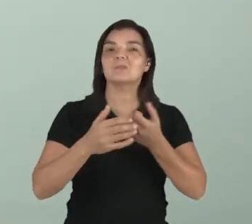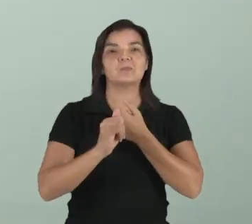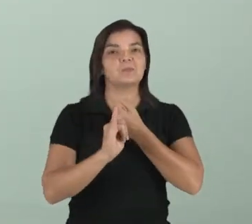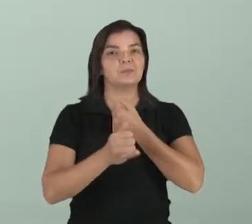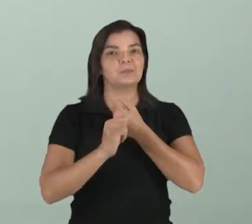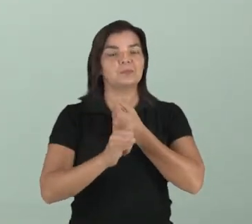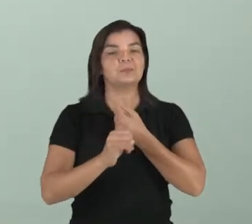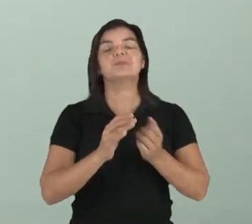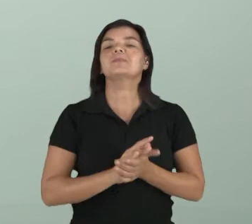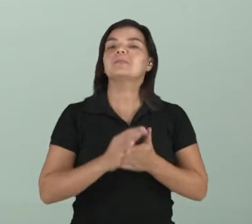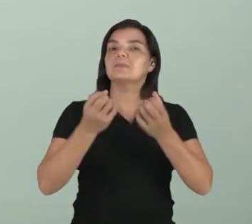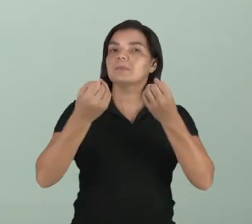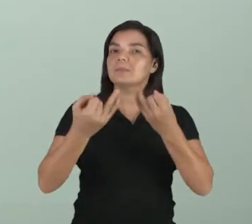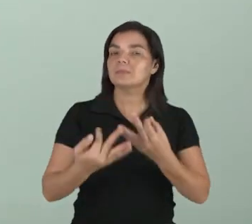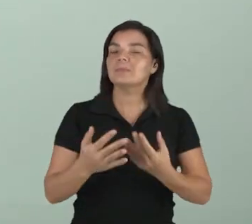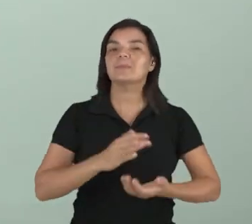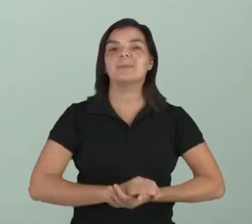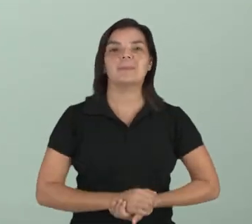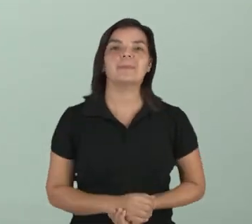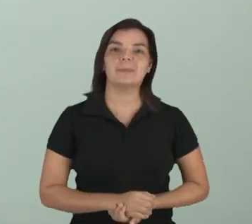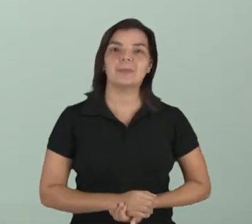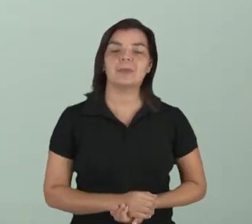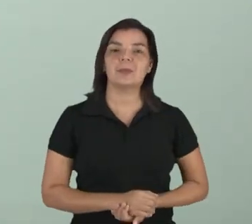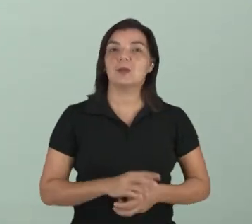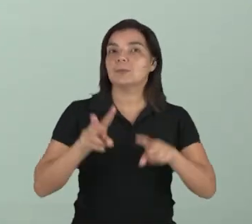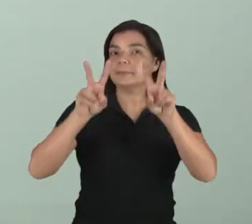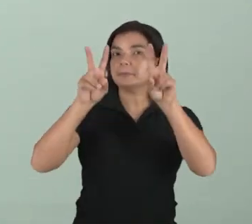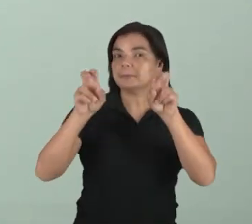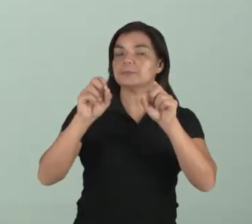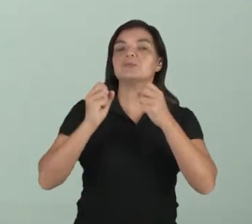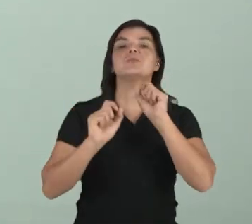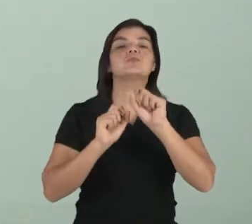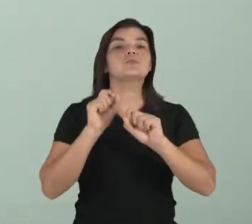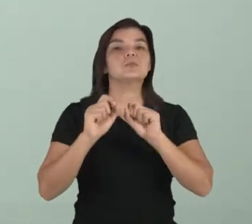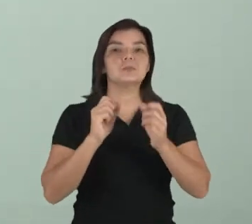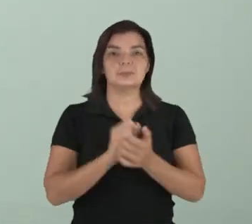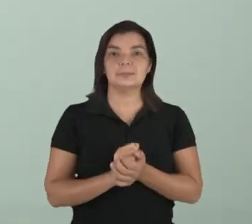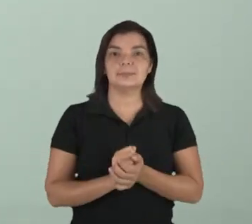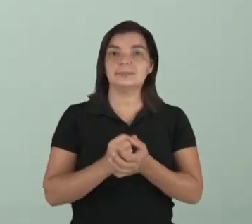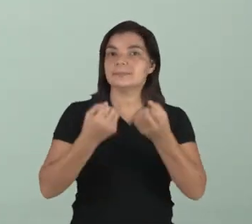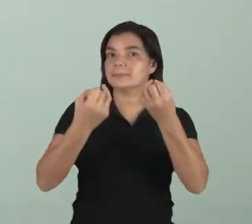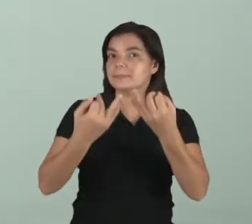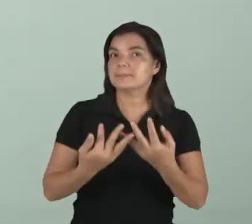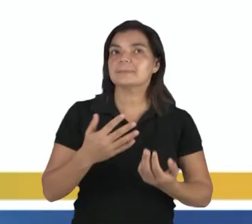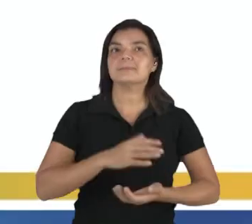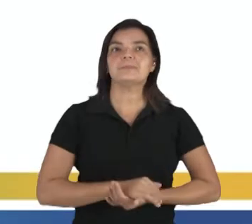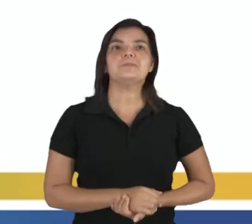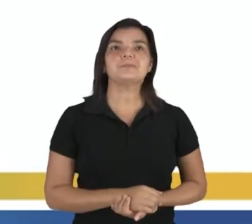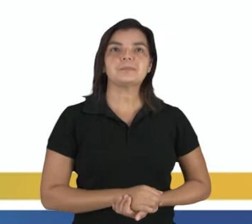crônica, vamos falar um pouquinho do tema, do que está sendo abordado.